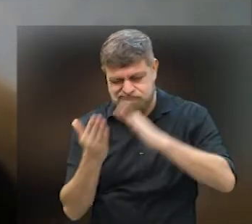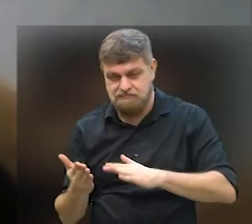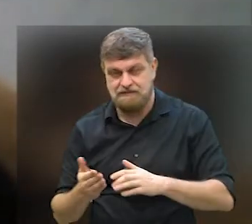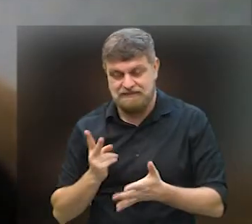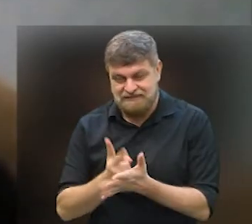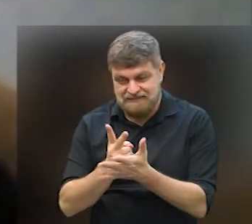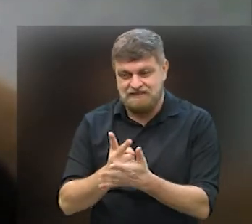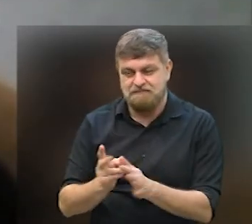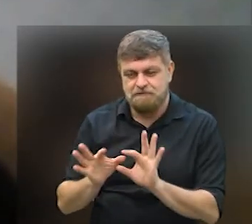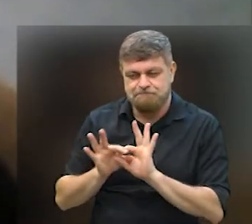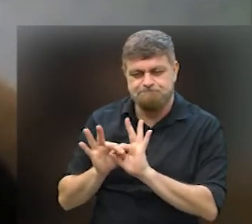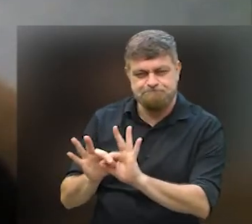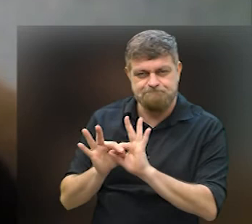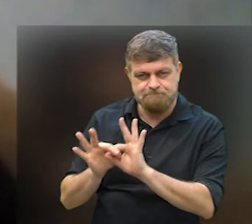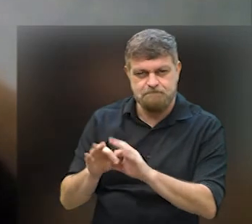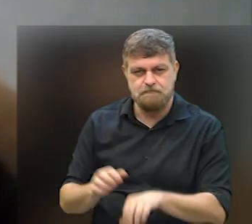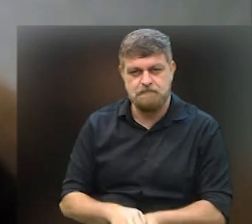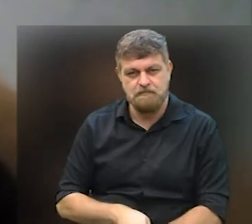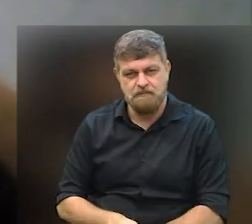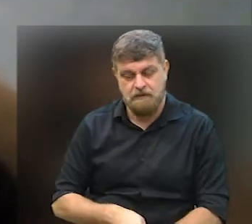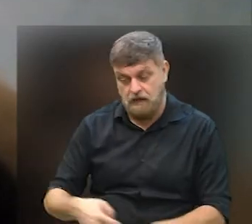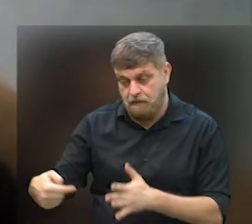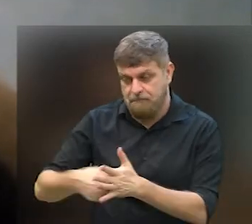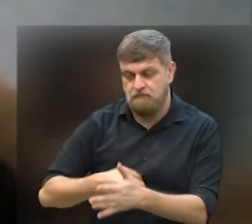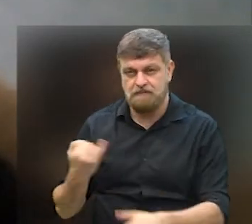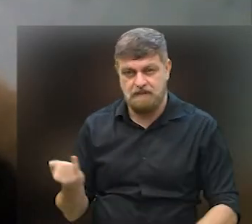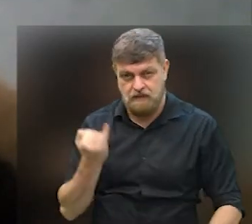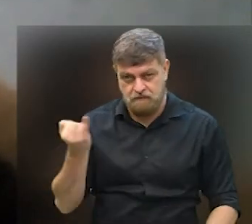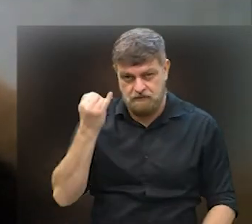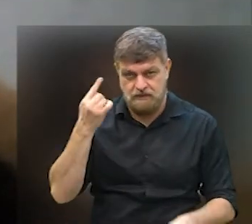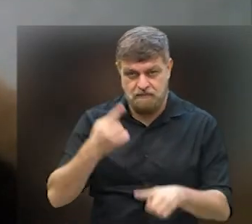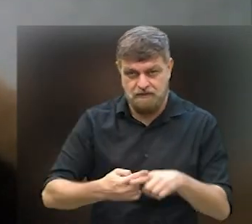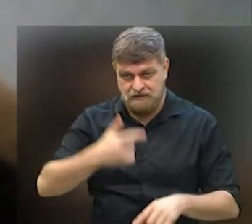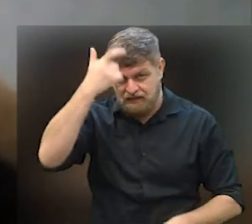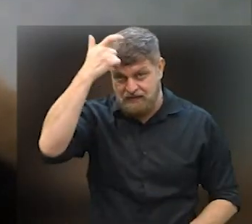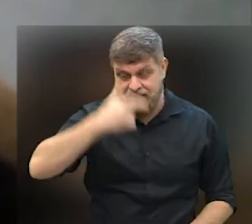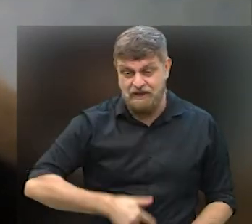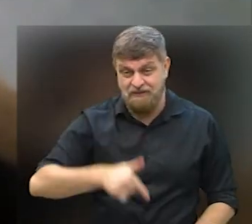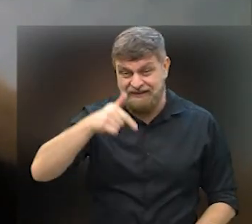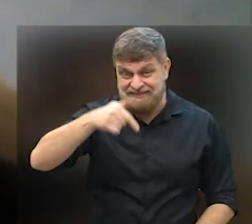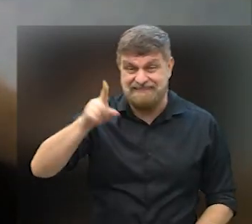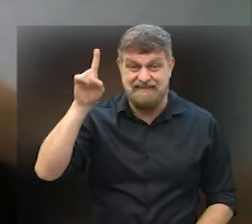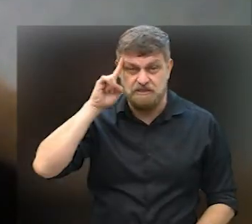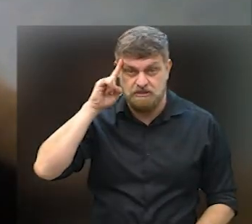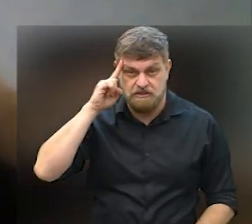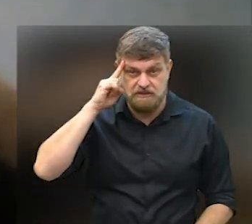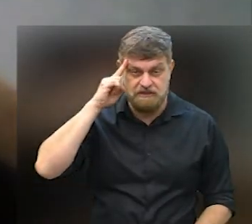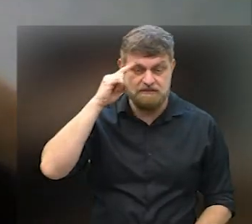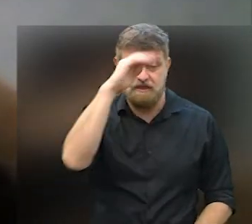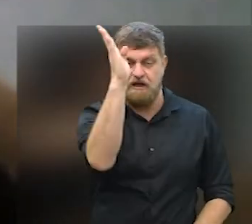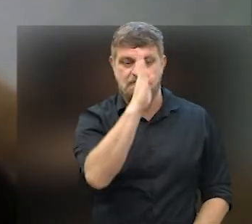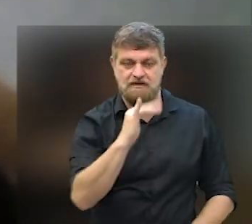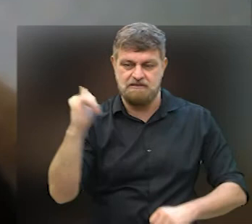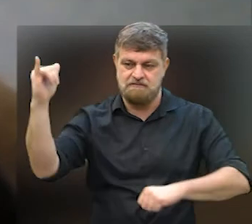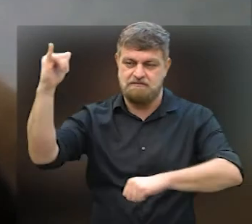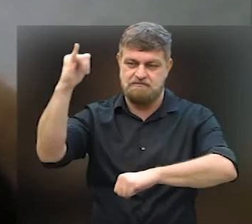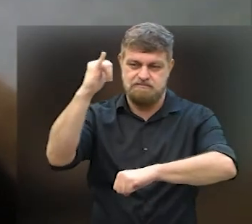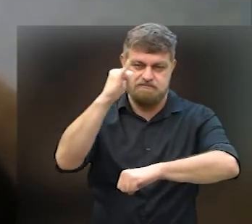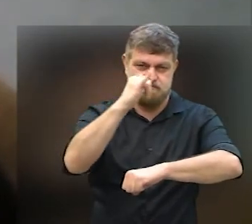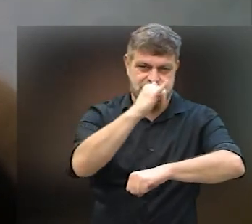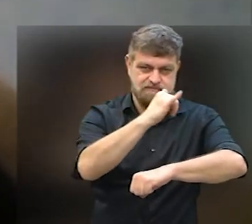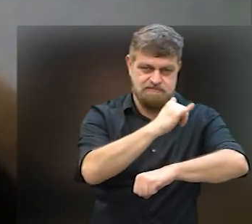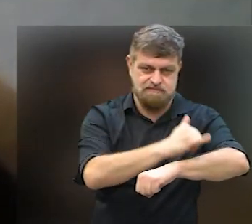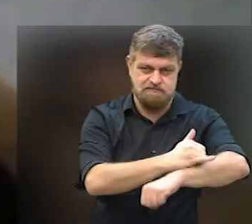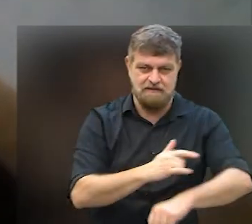e é importante essa pergunta porque eu digo que a escalada, estou aqui há 7 dias, né? Cheguei há 7 dias no Nepal. A escalada